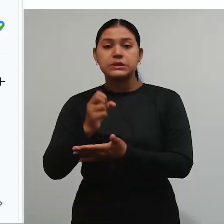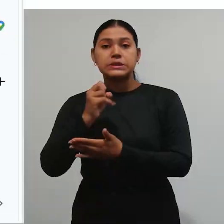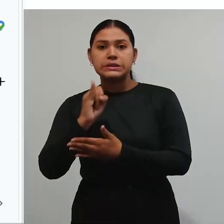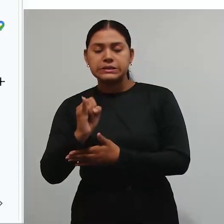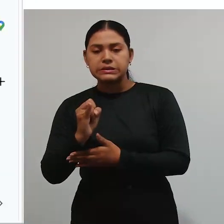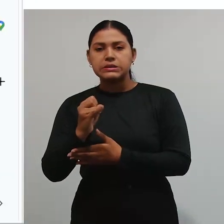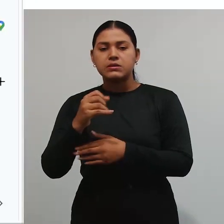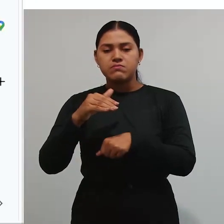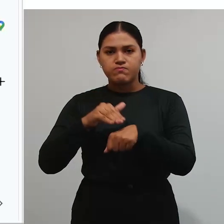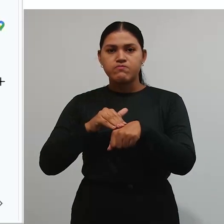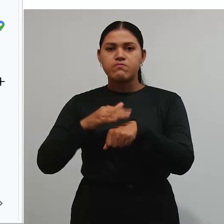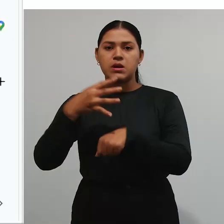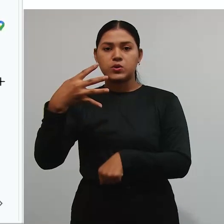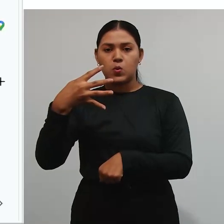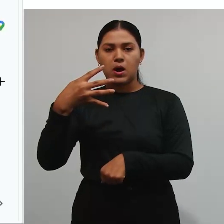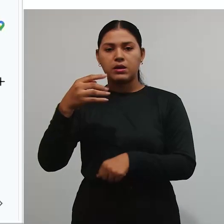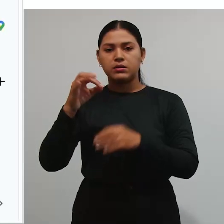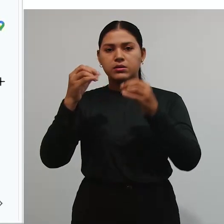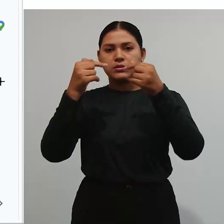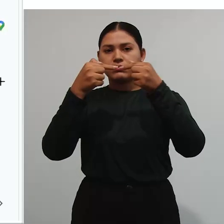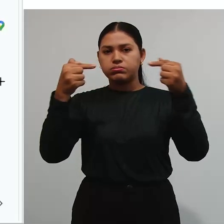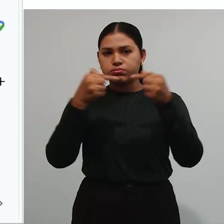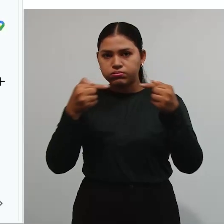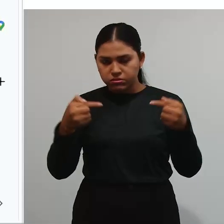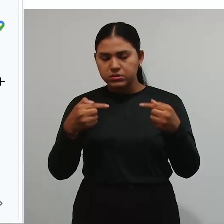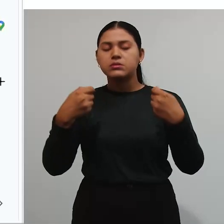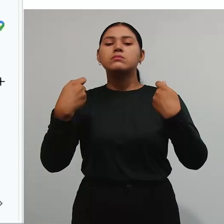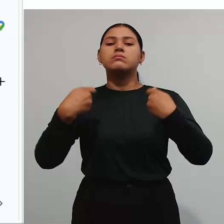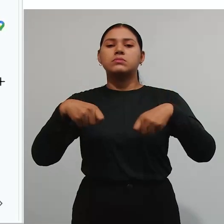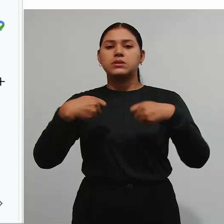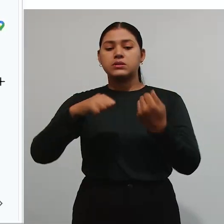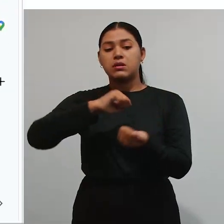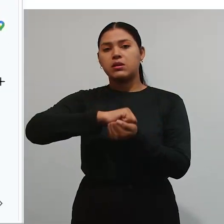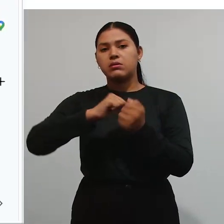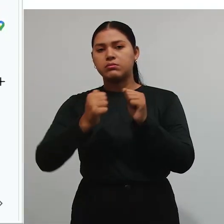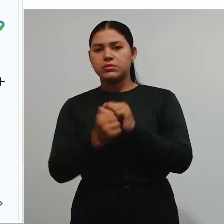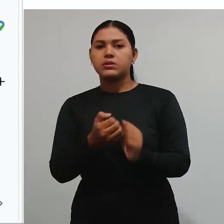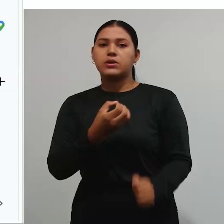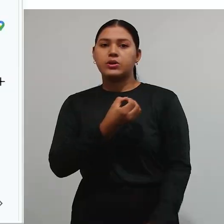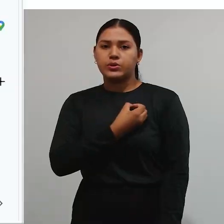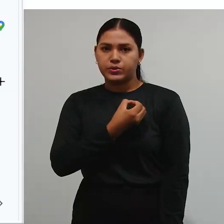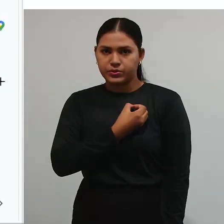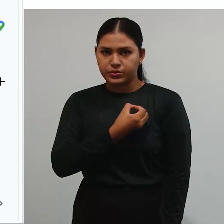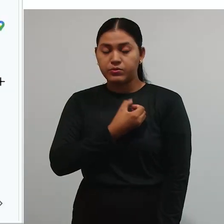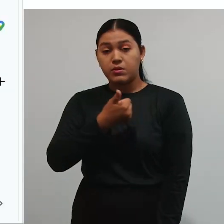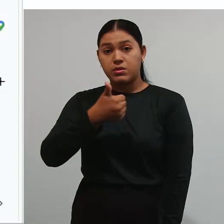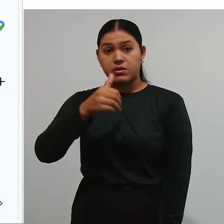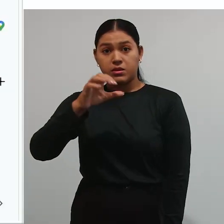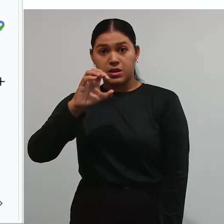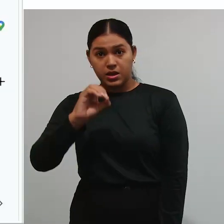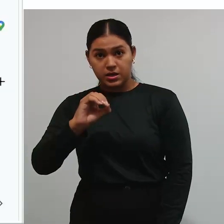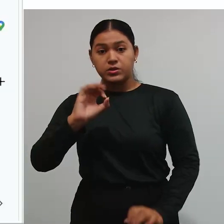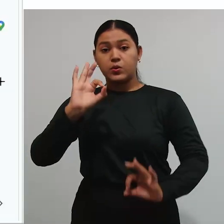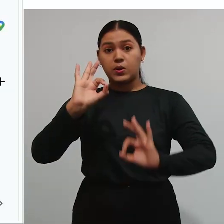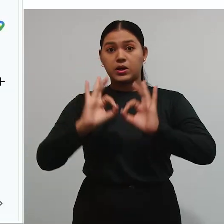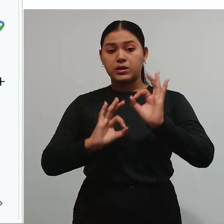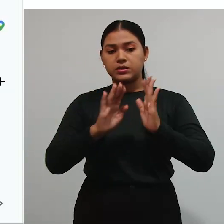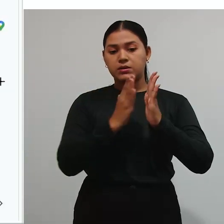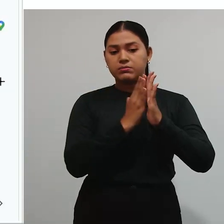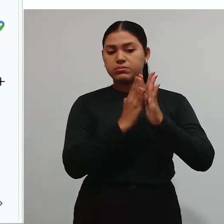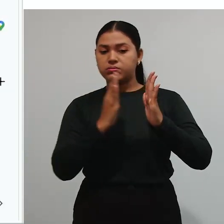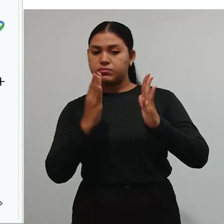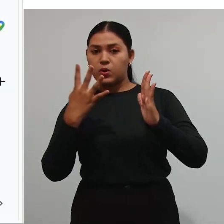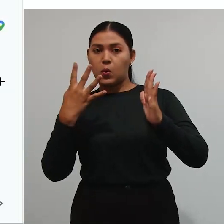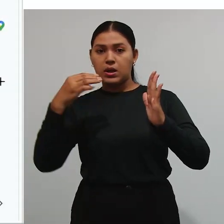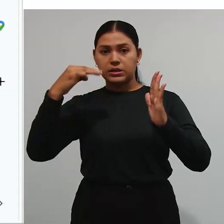o recuo, reduzir a fonte para o tamanho 10, deixar o espaçamento simples e contemplar o ano e a página